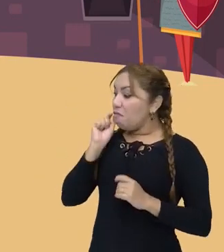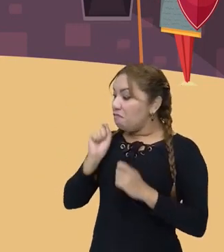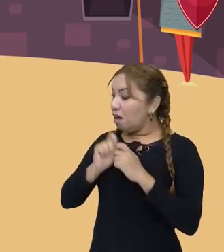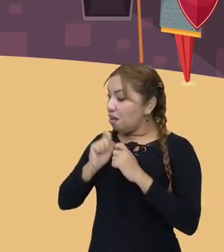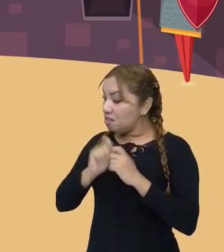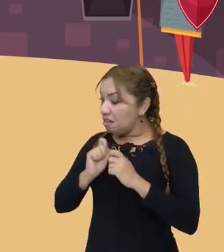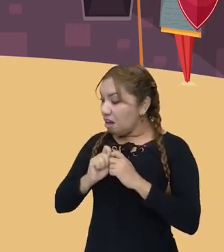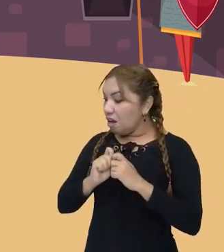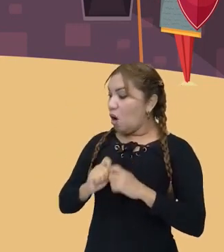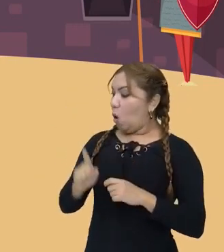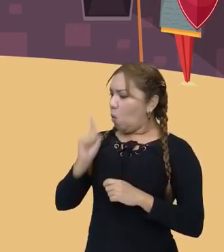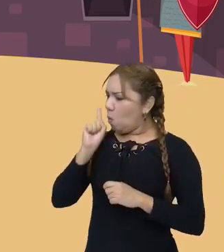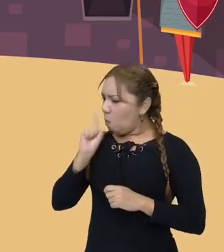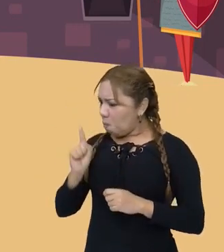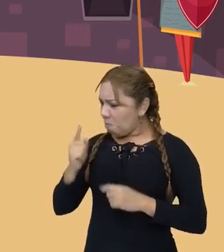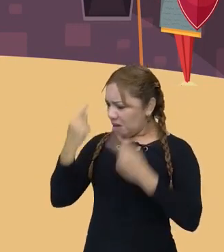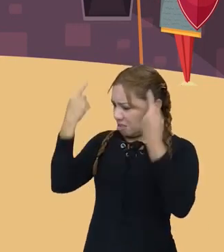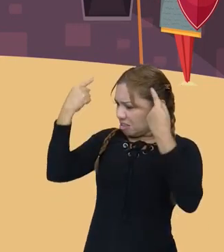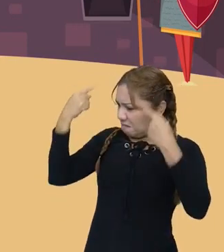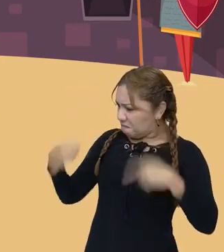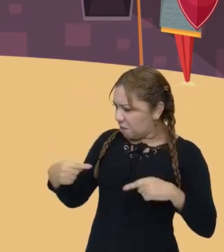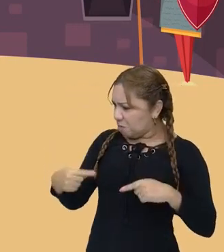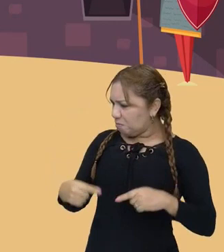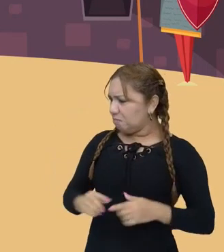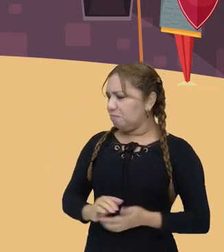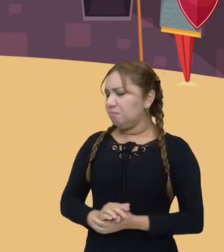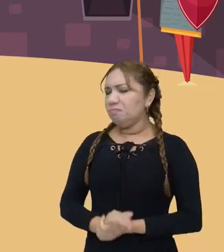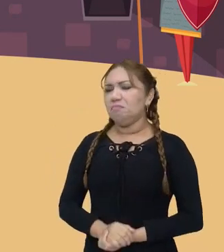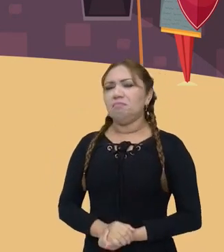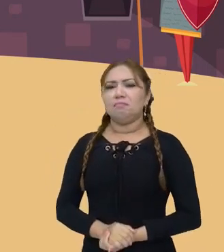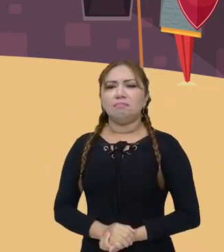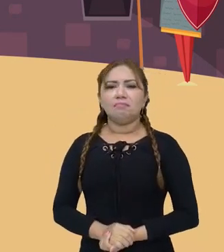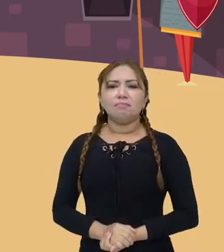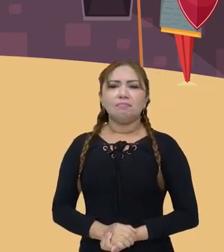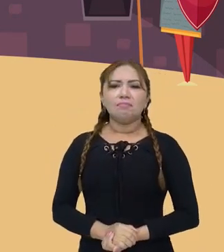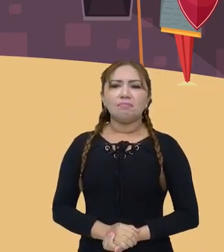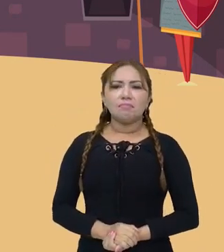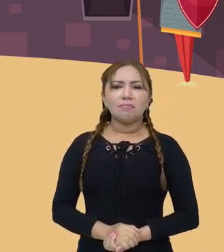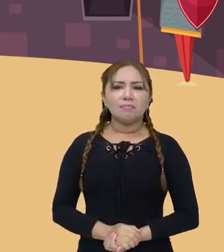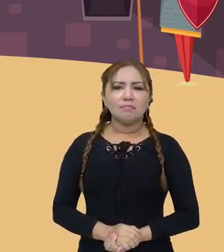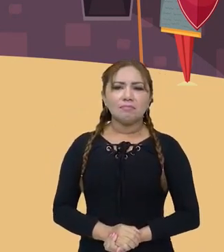eu vou lhe fazer o seguinte desafio.